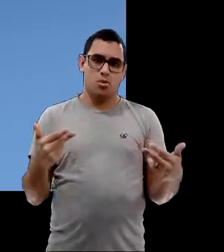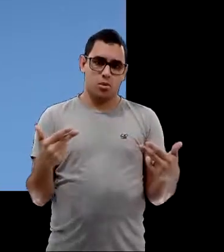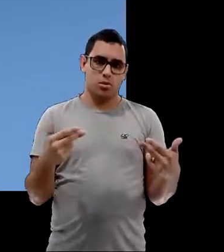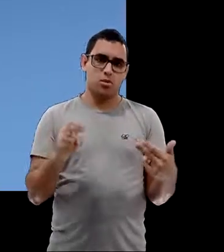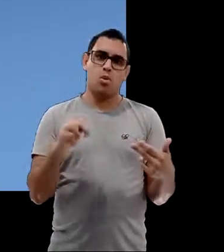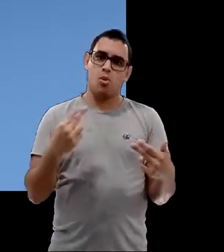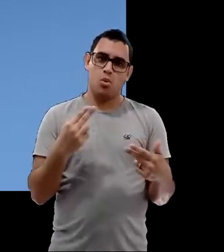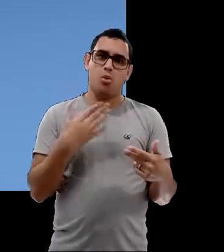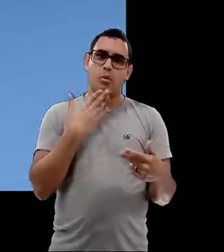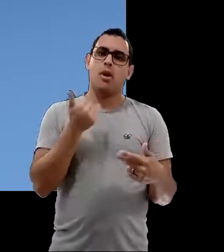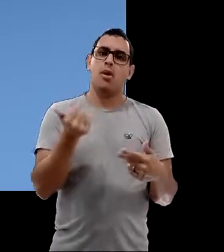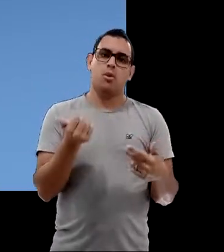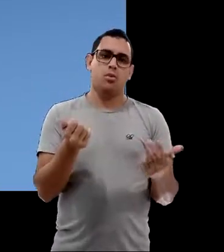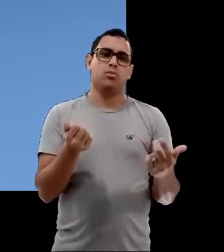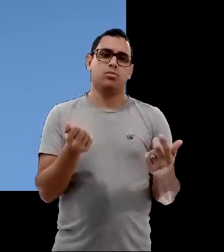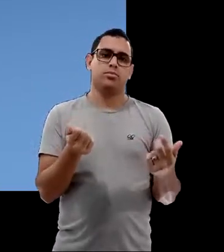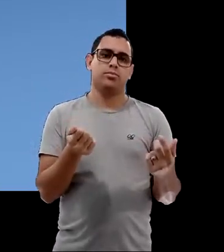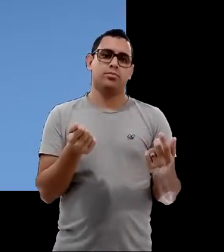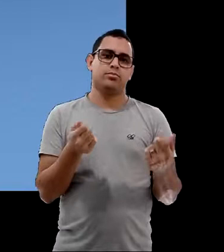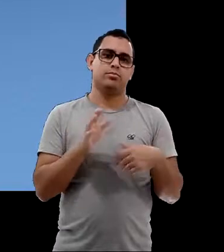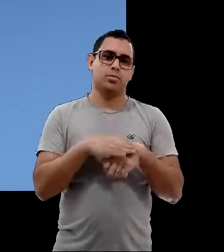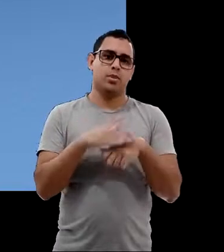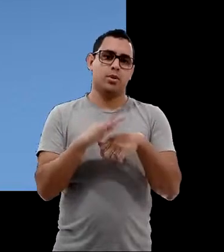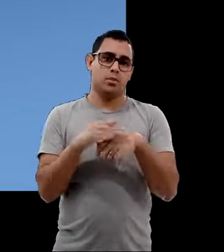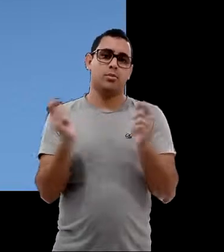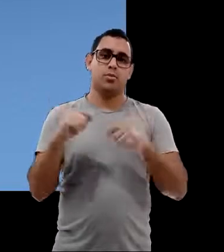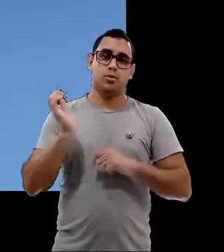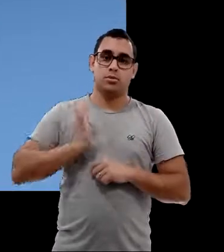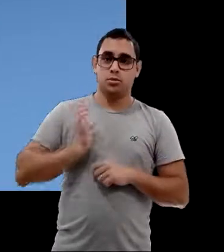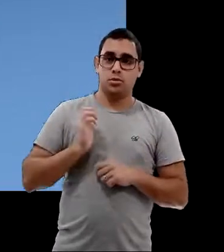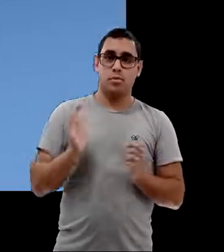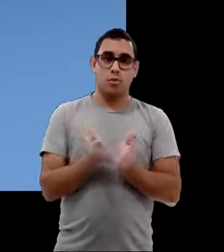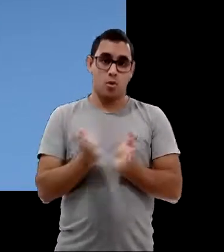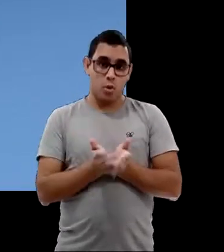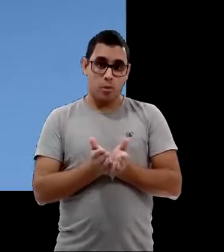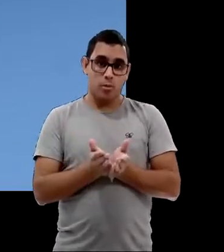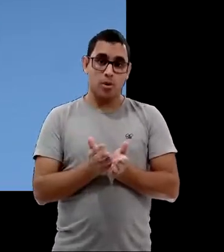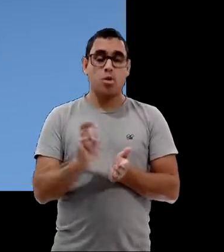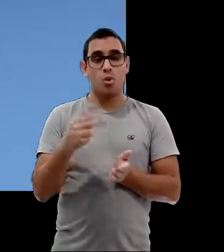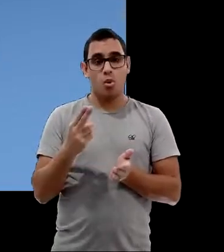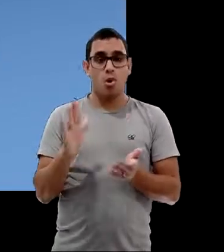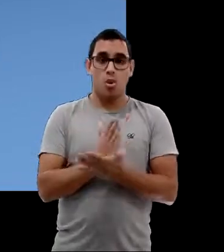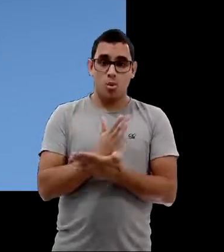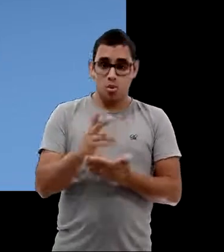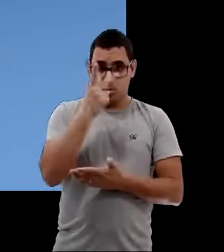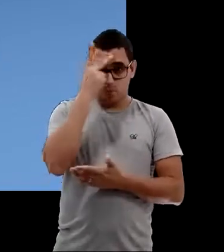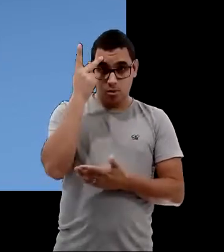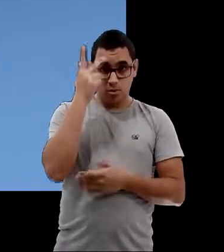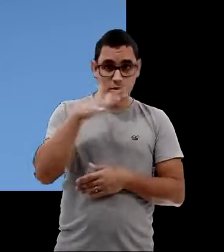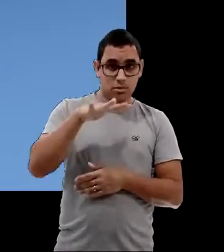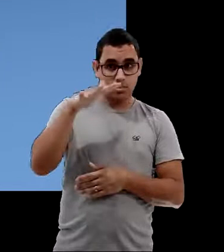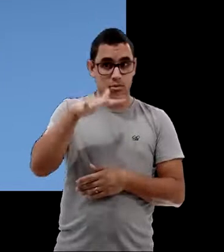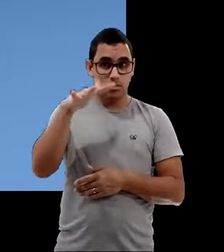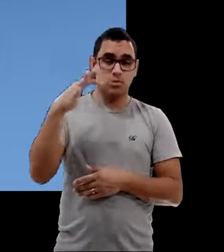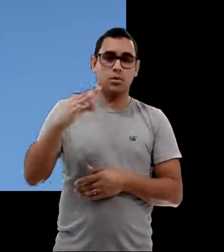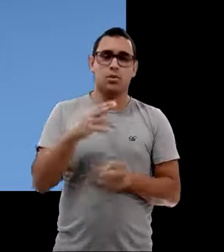mais bens ou bens melhores, fazendo com que haja pessoas ricas, pessoas pobres e pessoas em situação